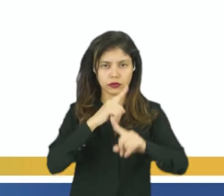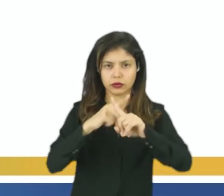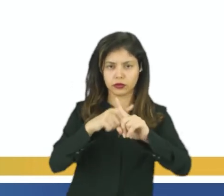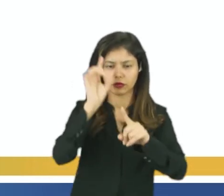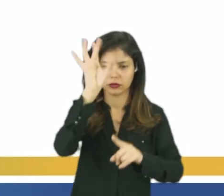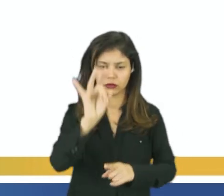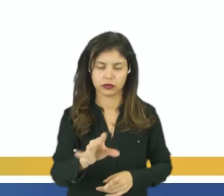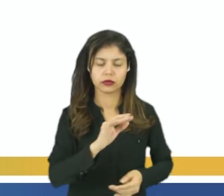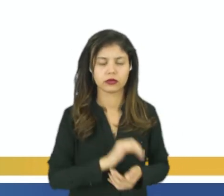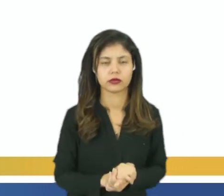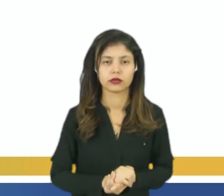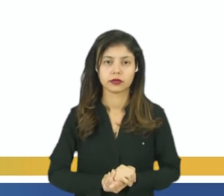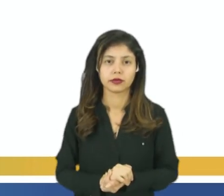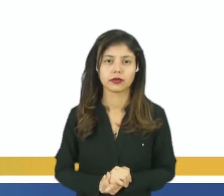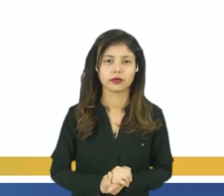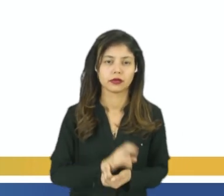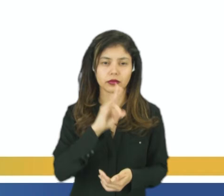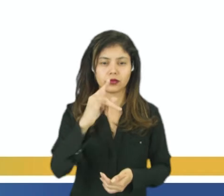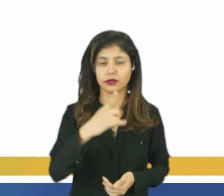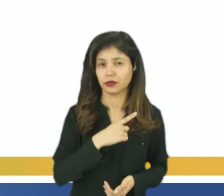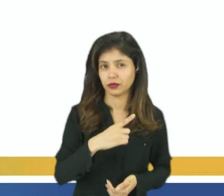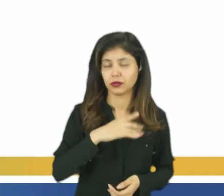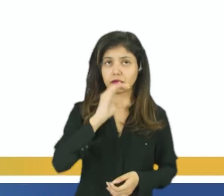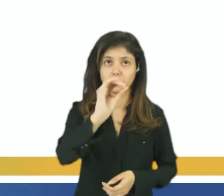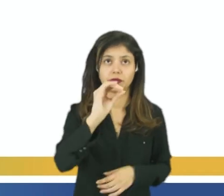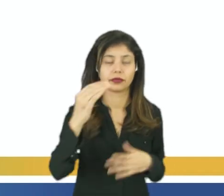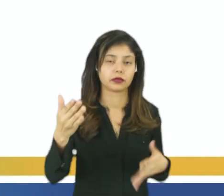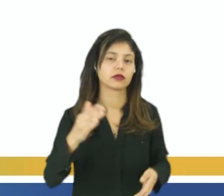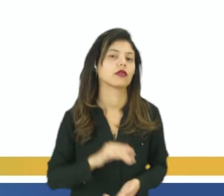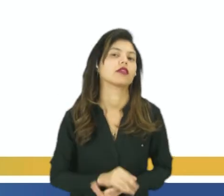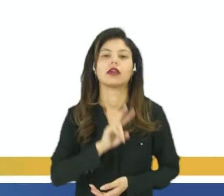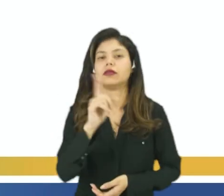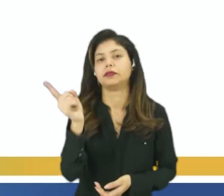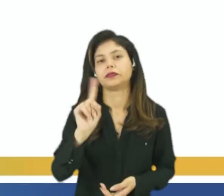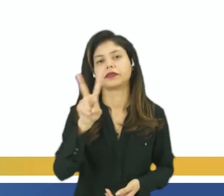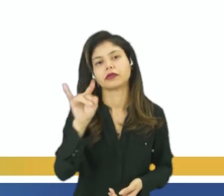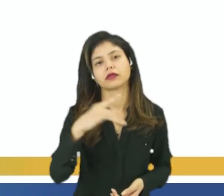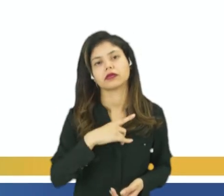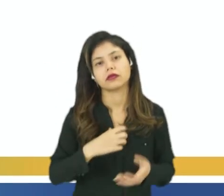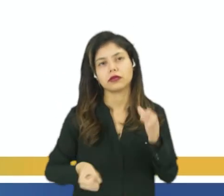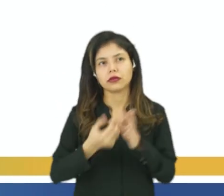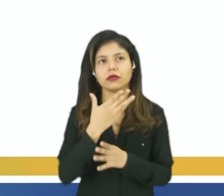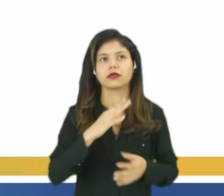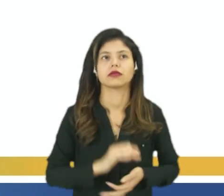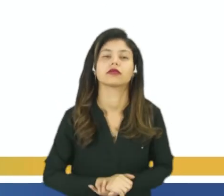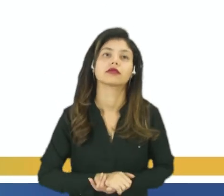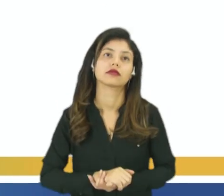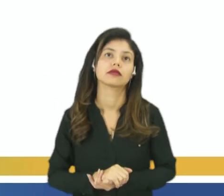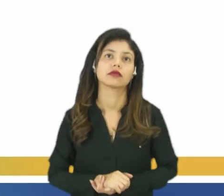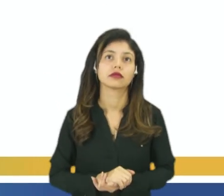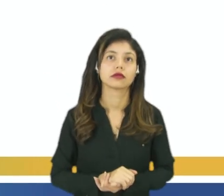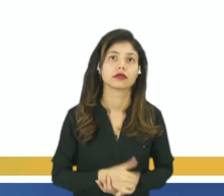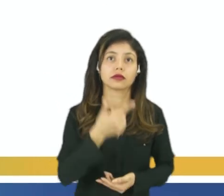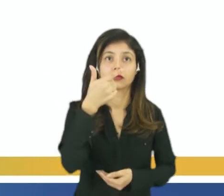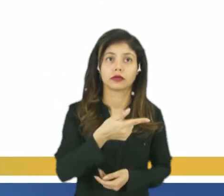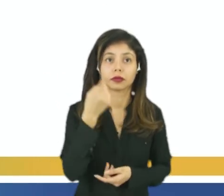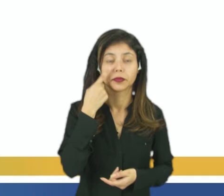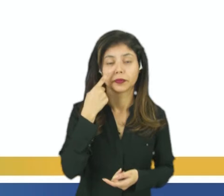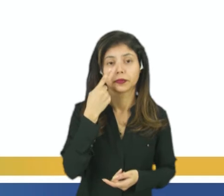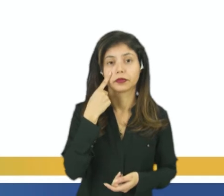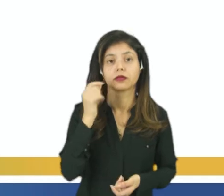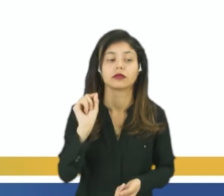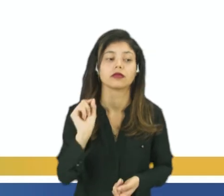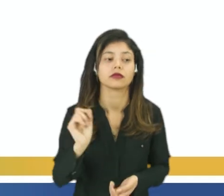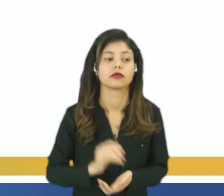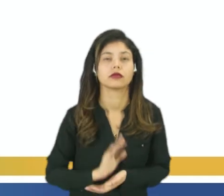variáveis, ela vai dar toda em 0. Então, ela não vai existir. A segunda observação